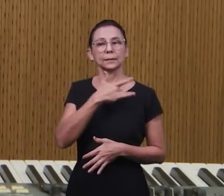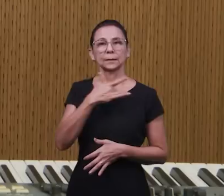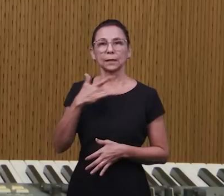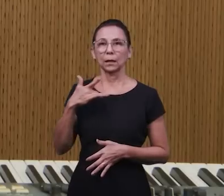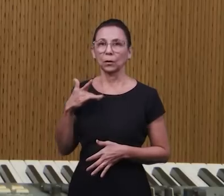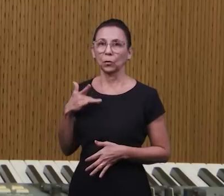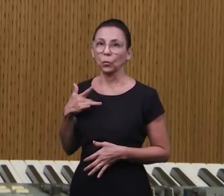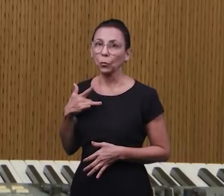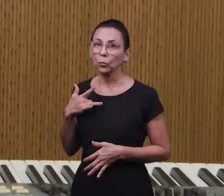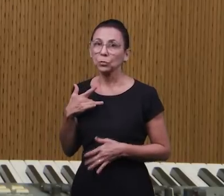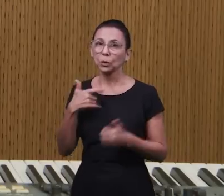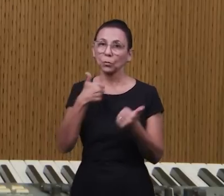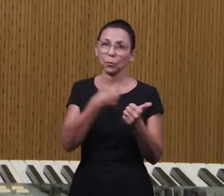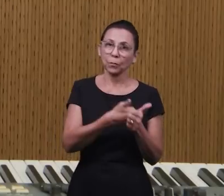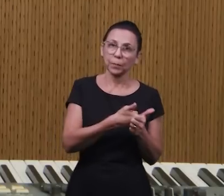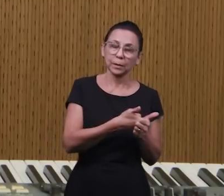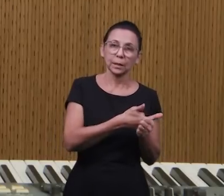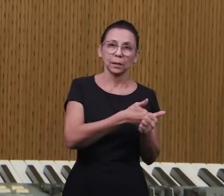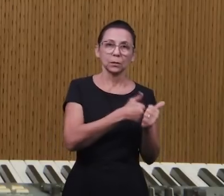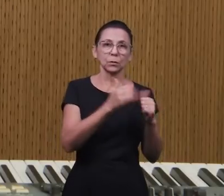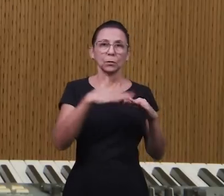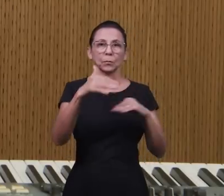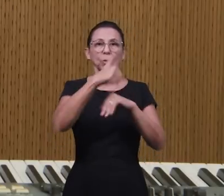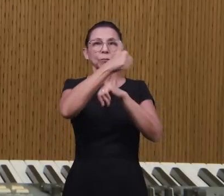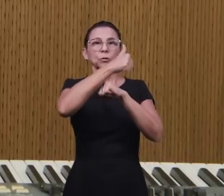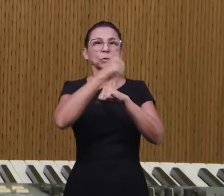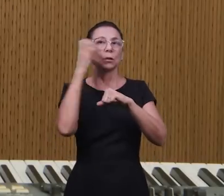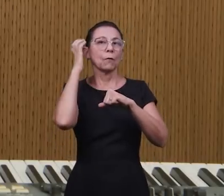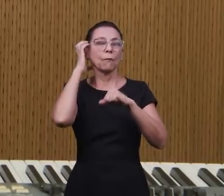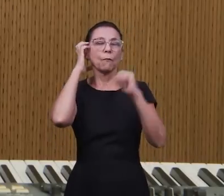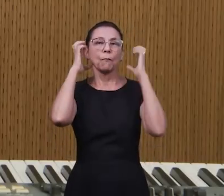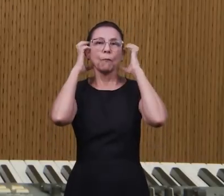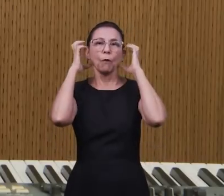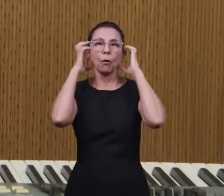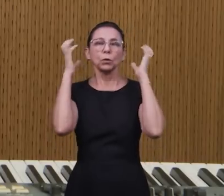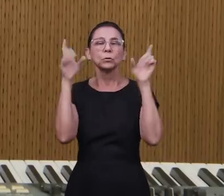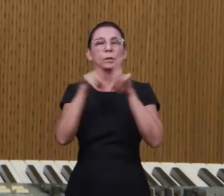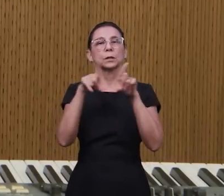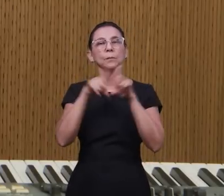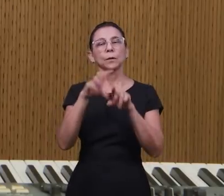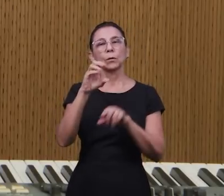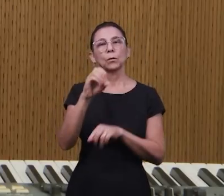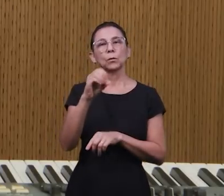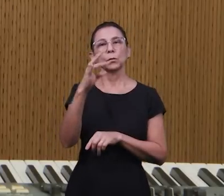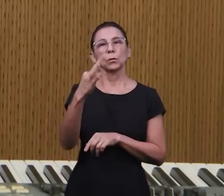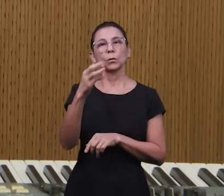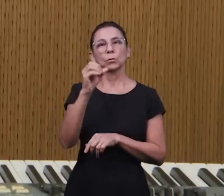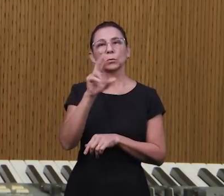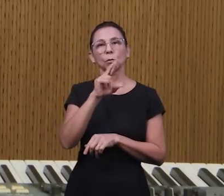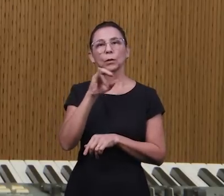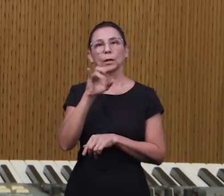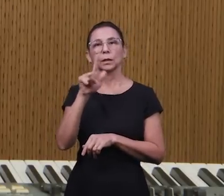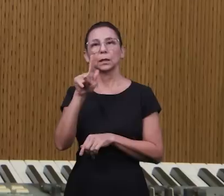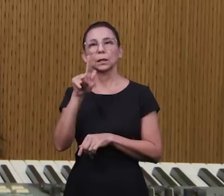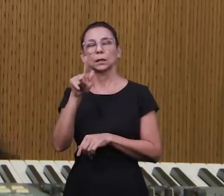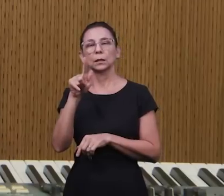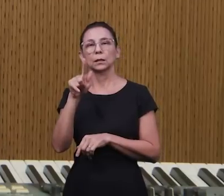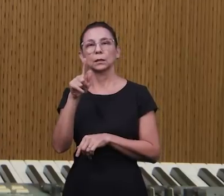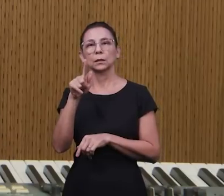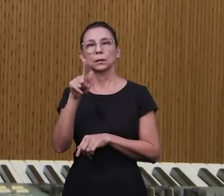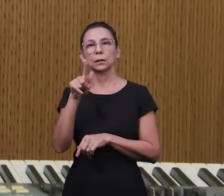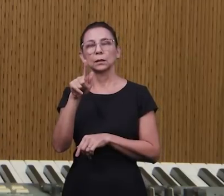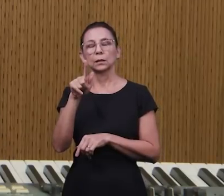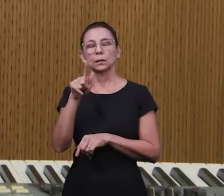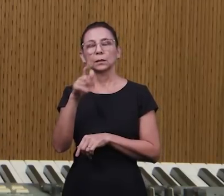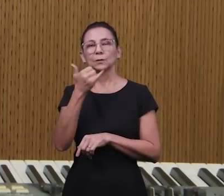saúde precisa ser acompanhado com um fonoaudiólogo e também com um otorrino, ok? Agora falando sobre o